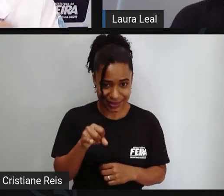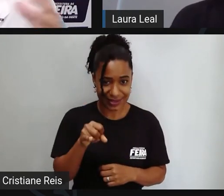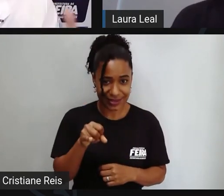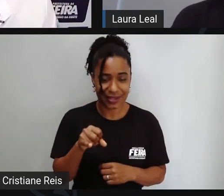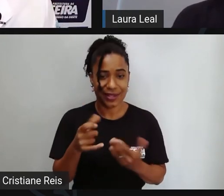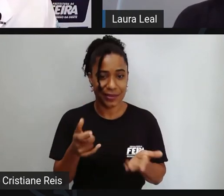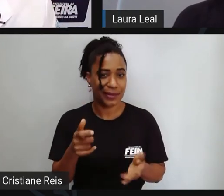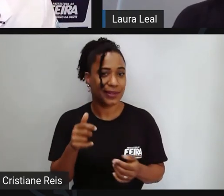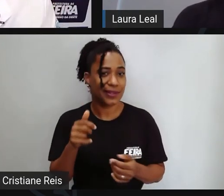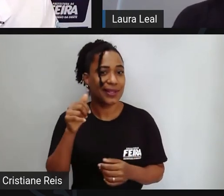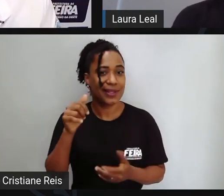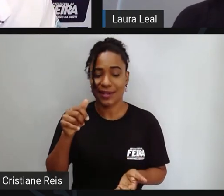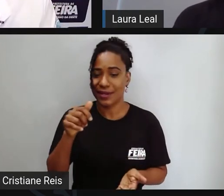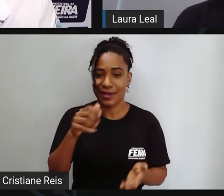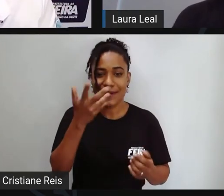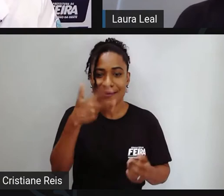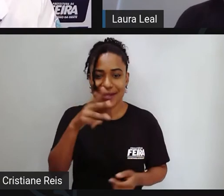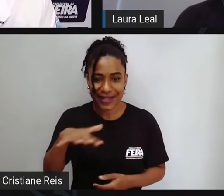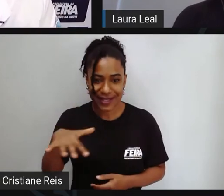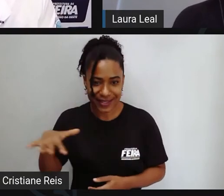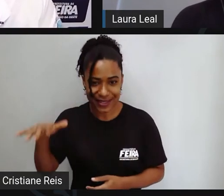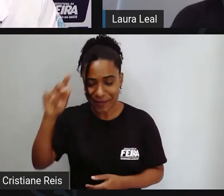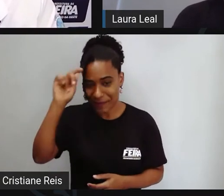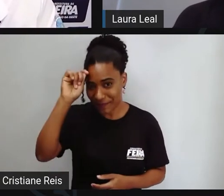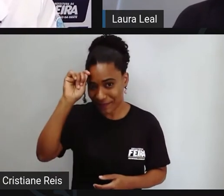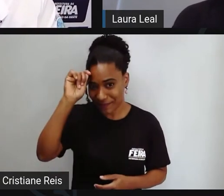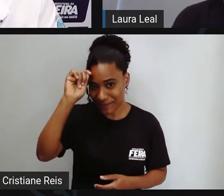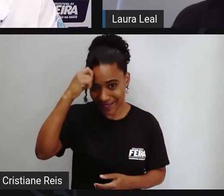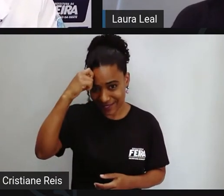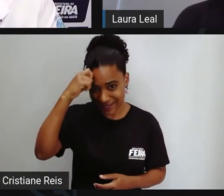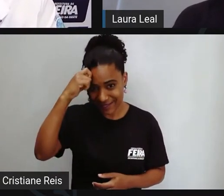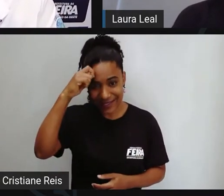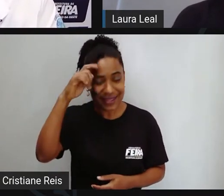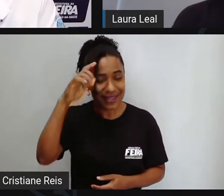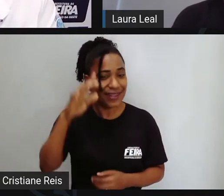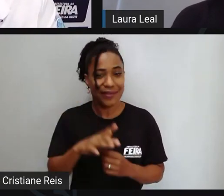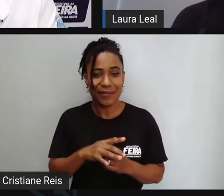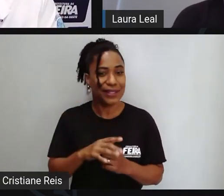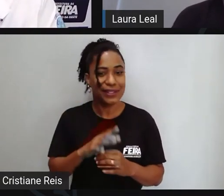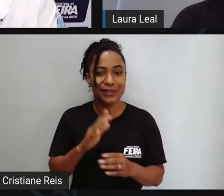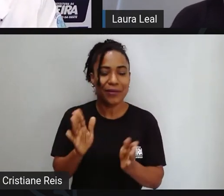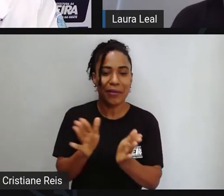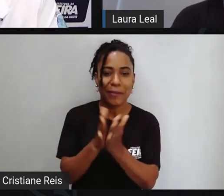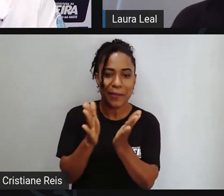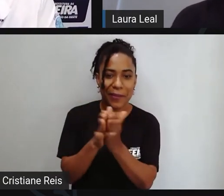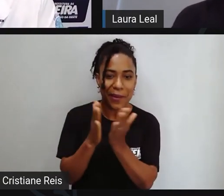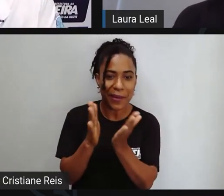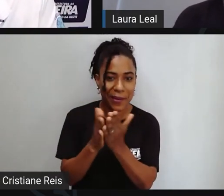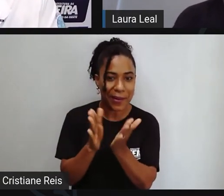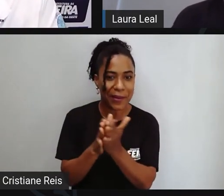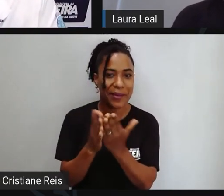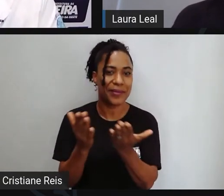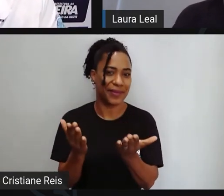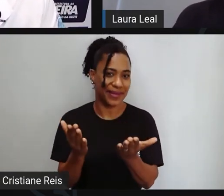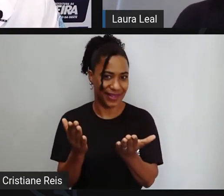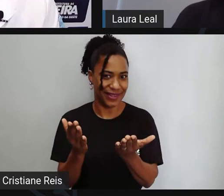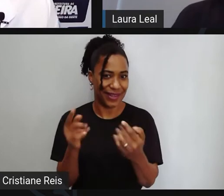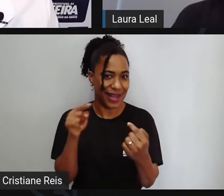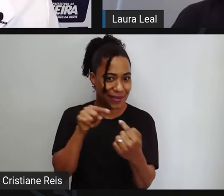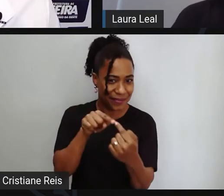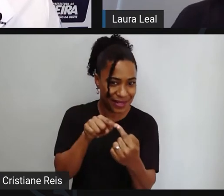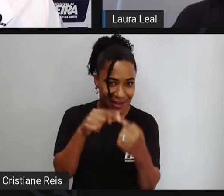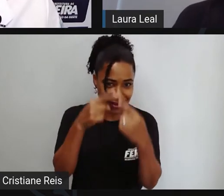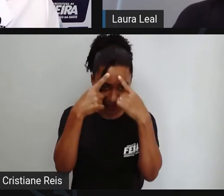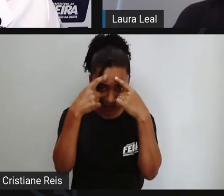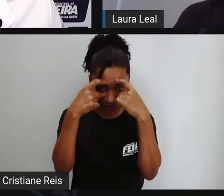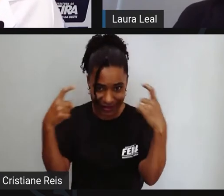aulas, é muito difícil você encontrar imagens que não estejam associadas à pobreza e ao crime. Isso é horrível, péssimo. Google,